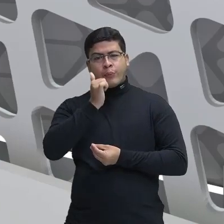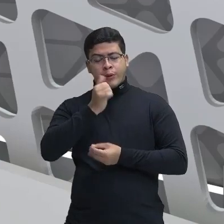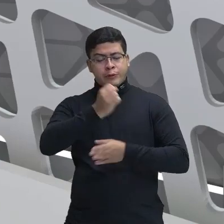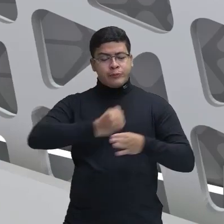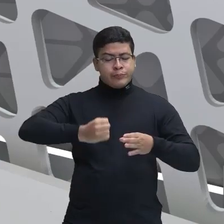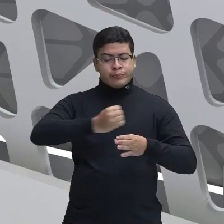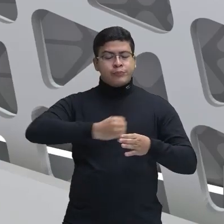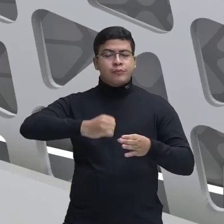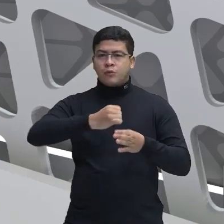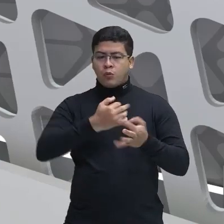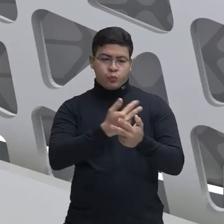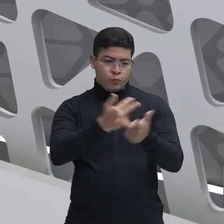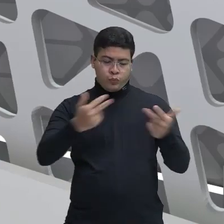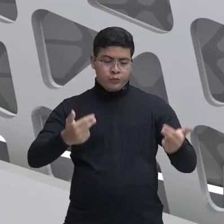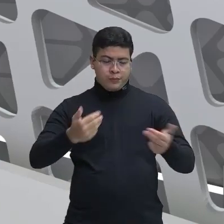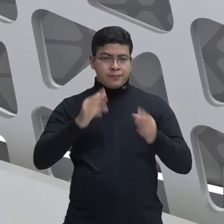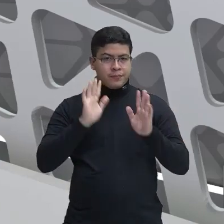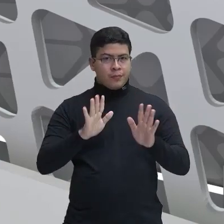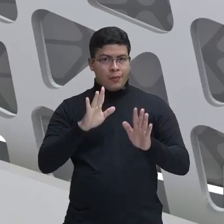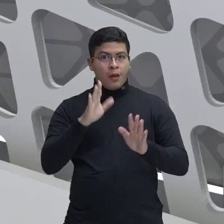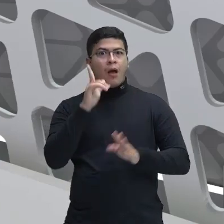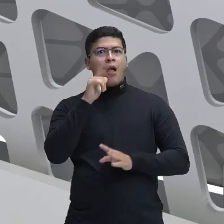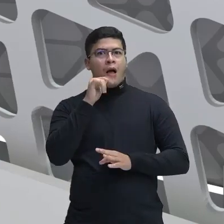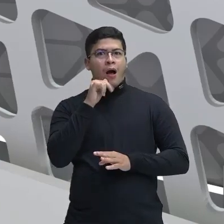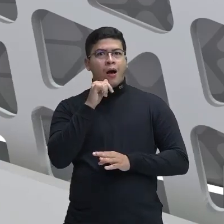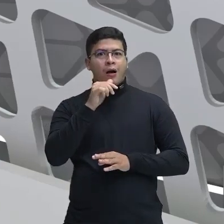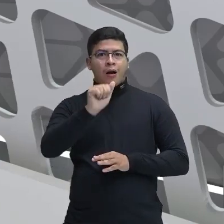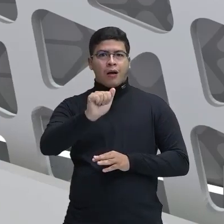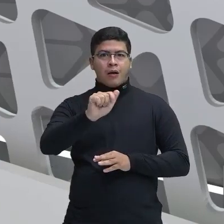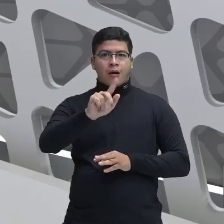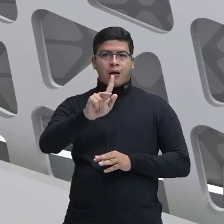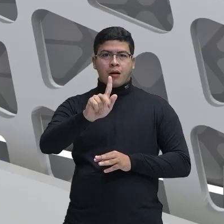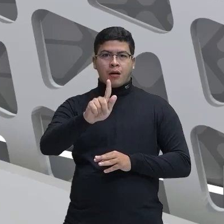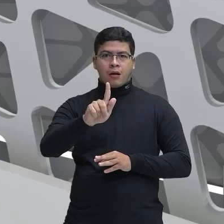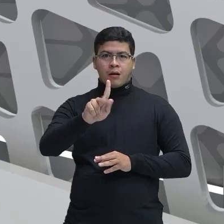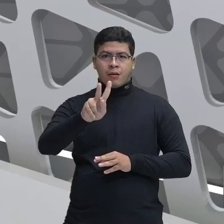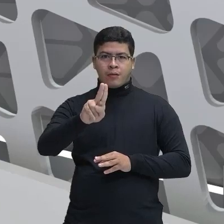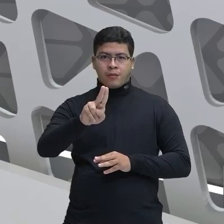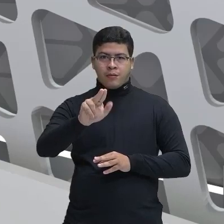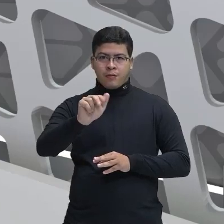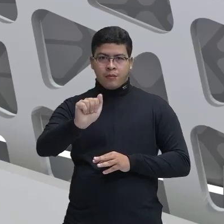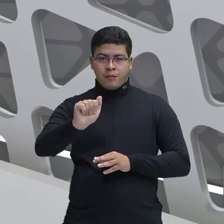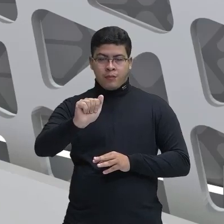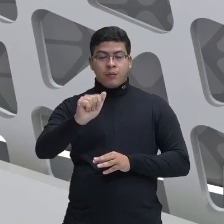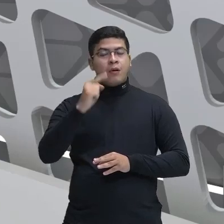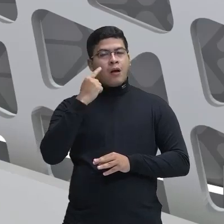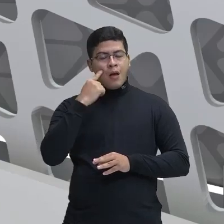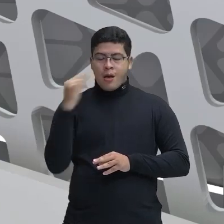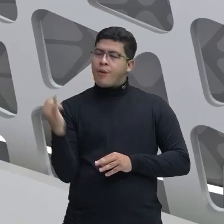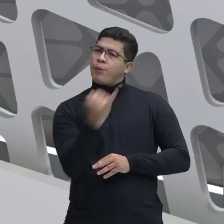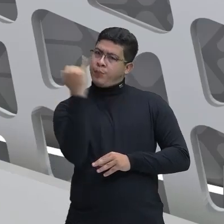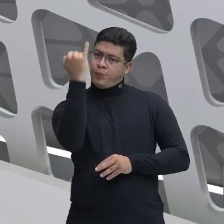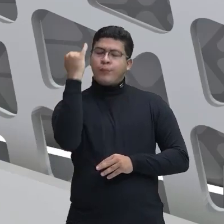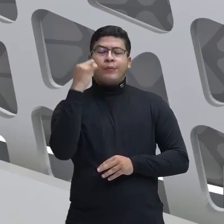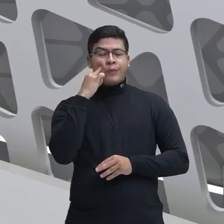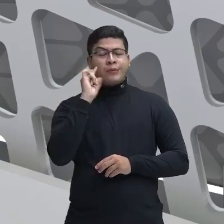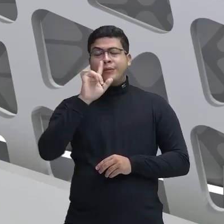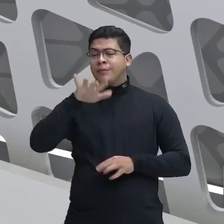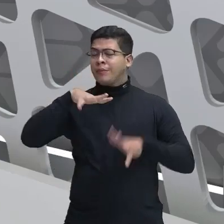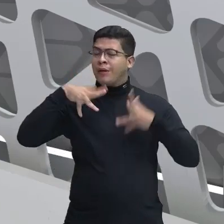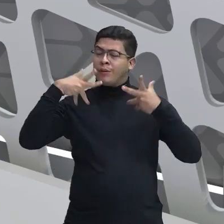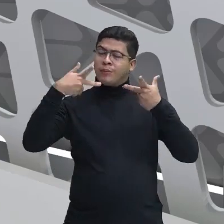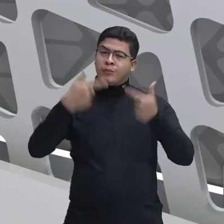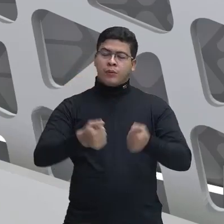que a água ela é importante para tudo, ela está presente em tudo na nossa vida. Nós utilizamos diariamente